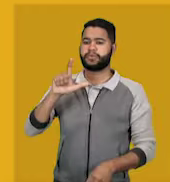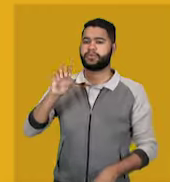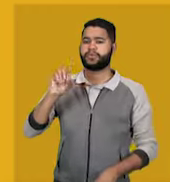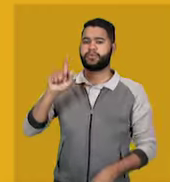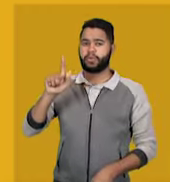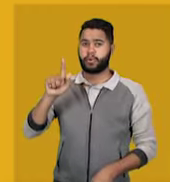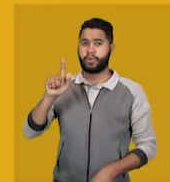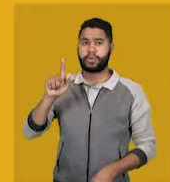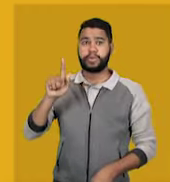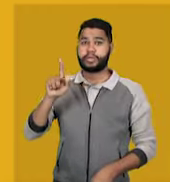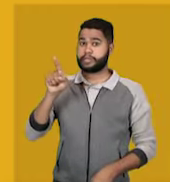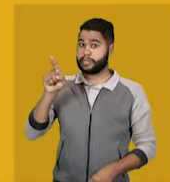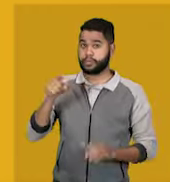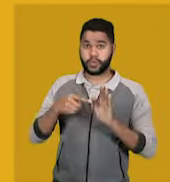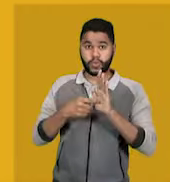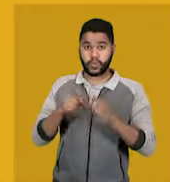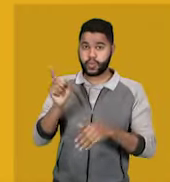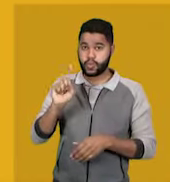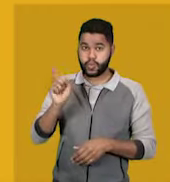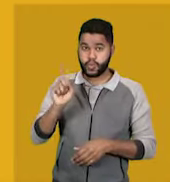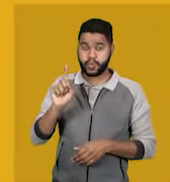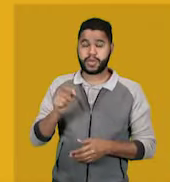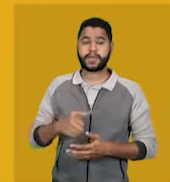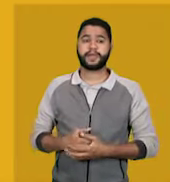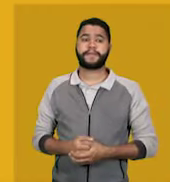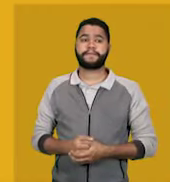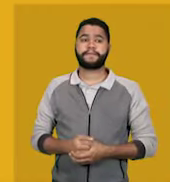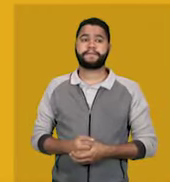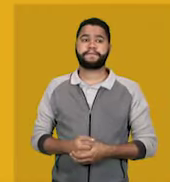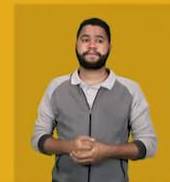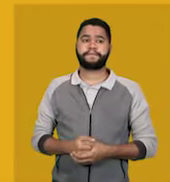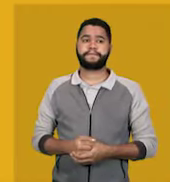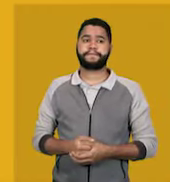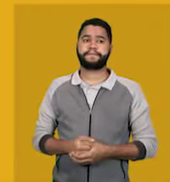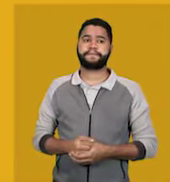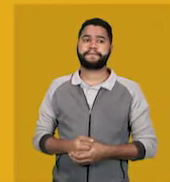Toda vez que não aparecer, igual aqui, ó, logaritmo.